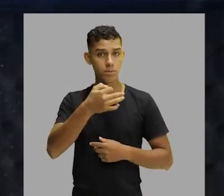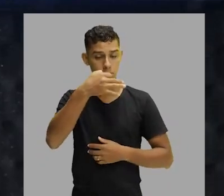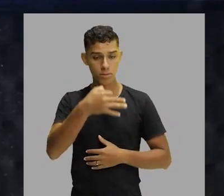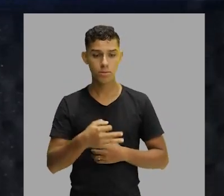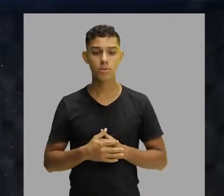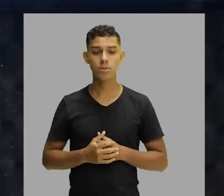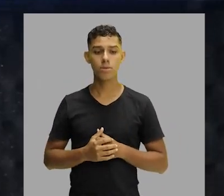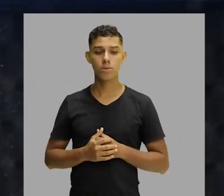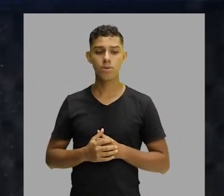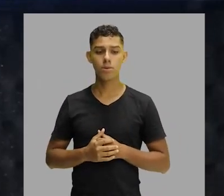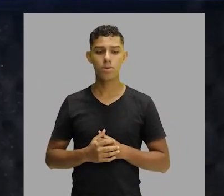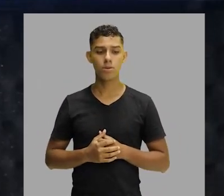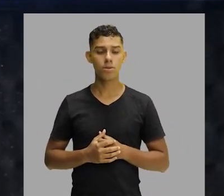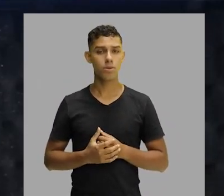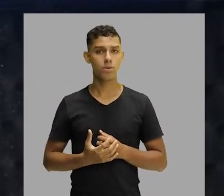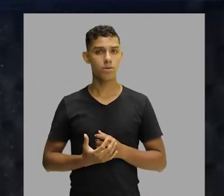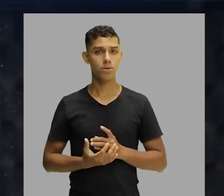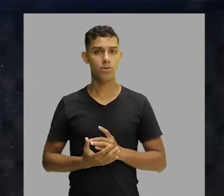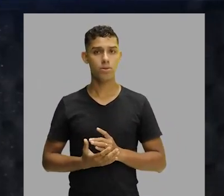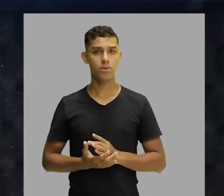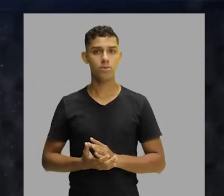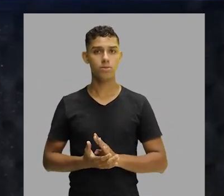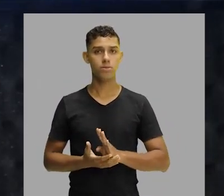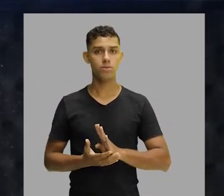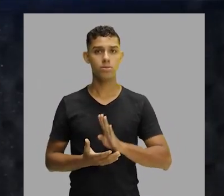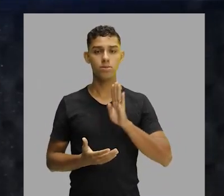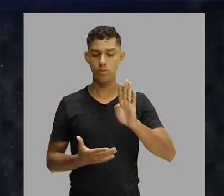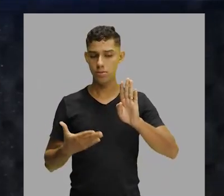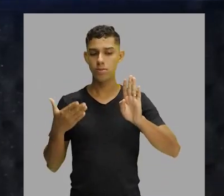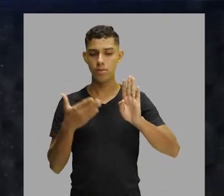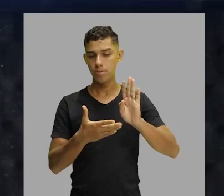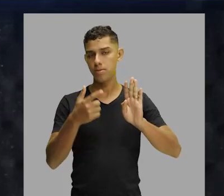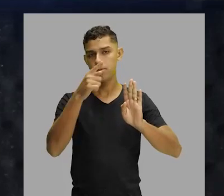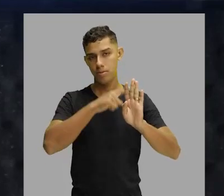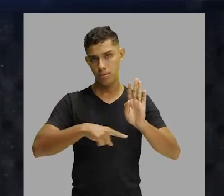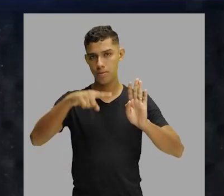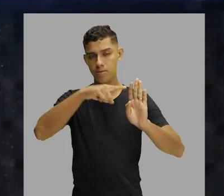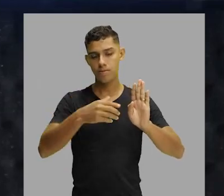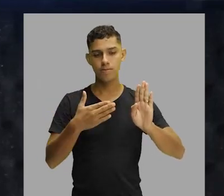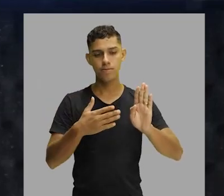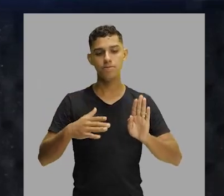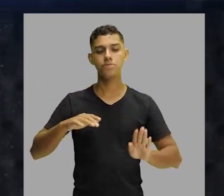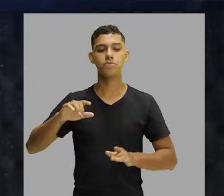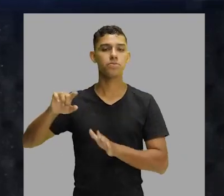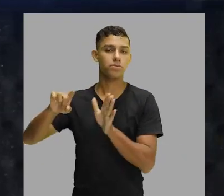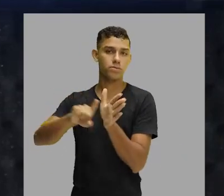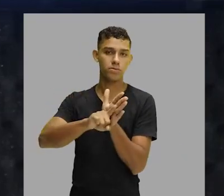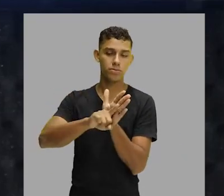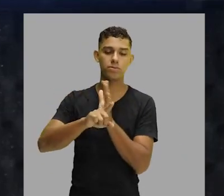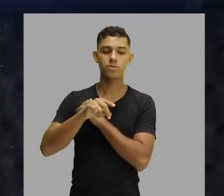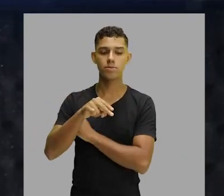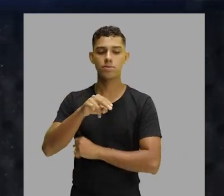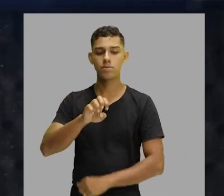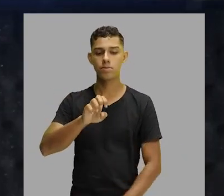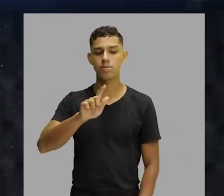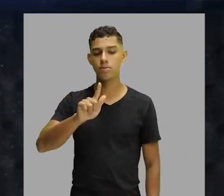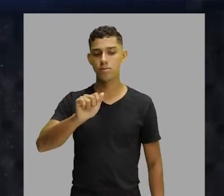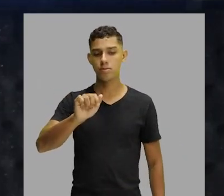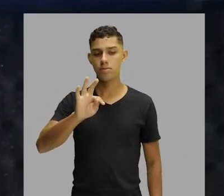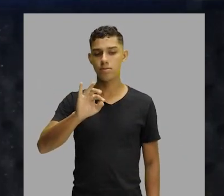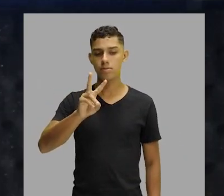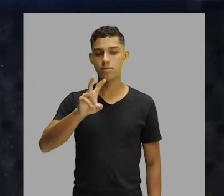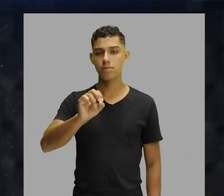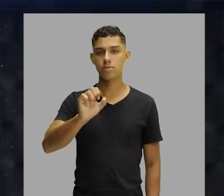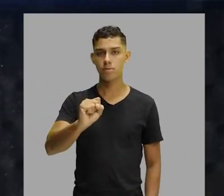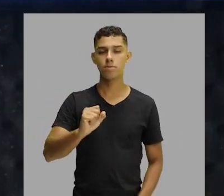a questão correta é justamente o íons negativos, ok? Então, o semicondutor